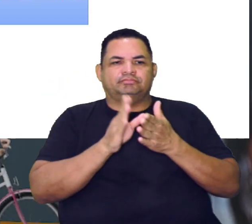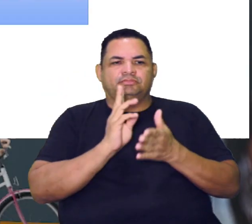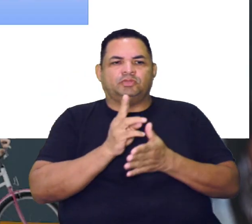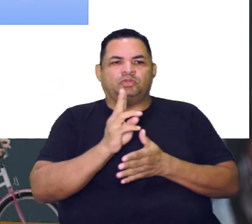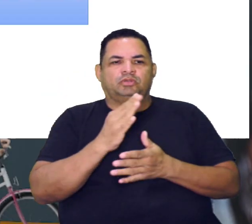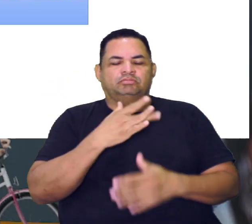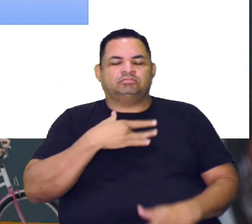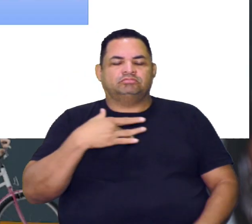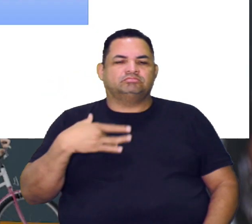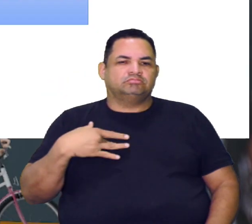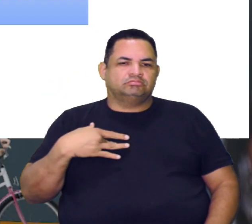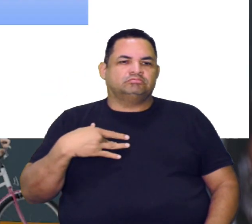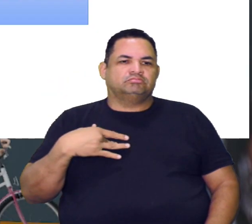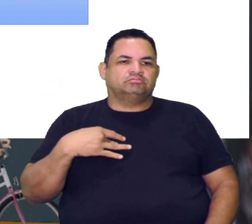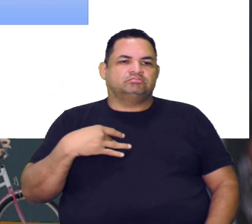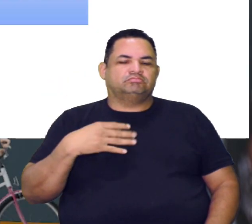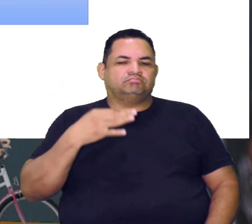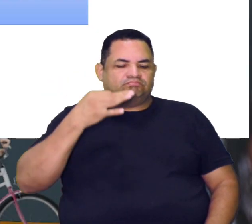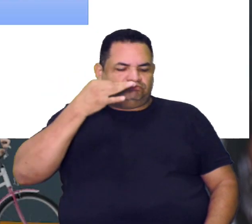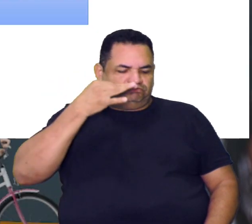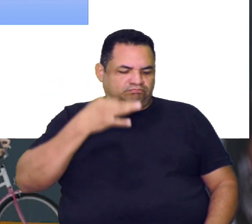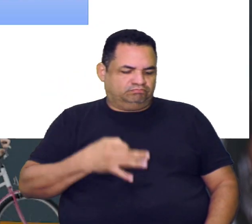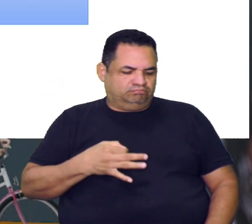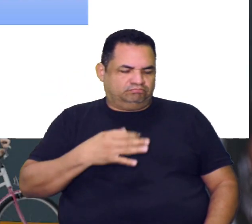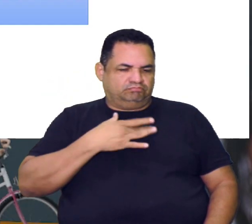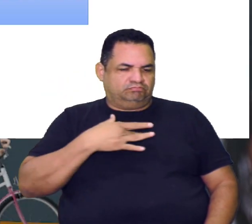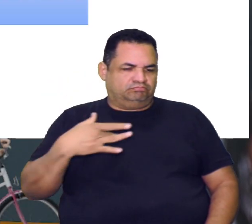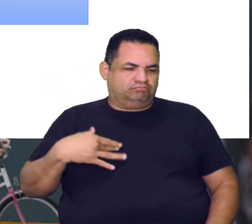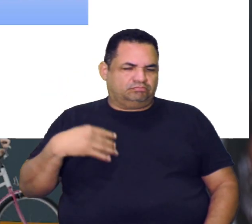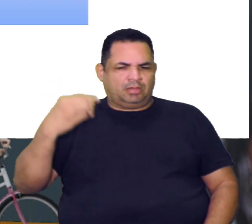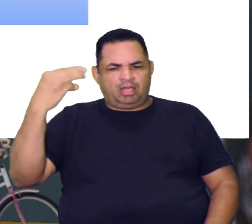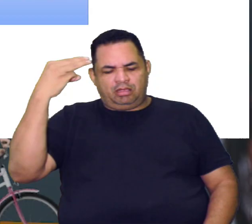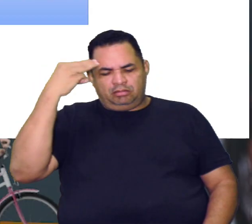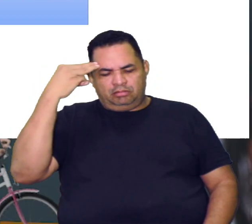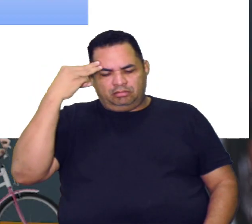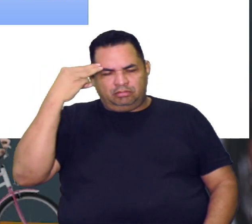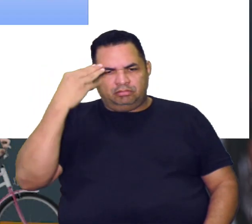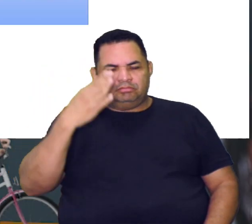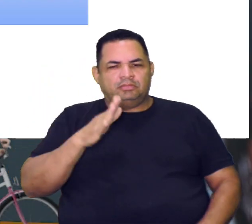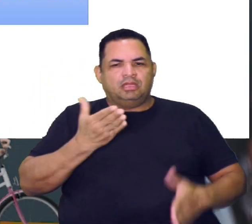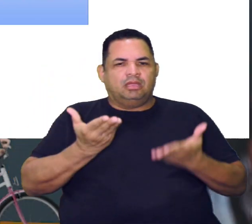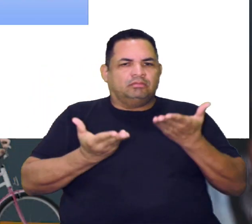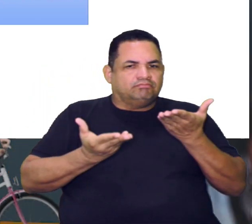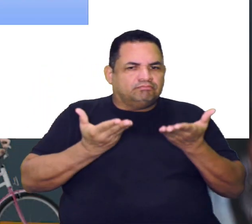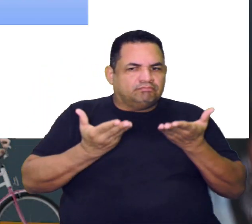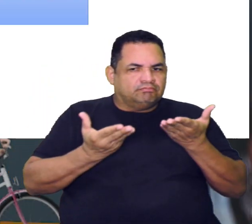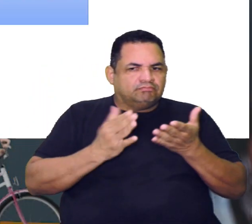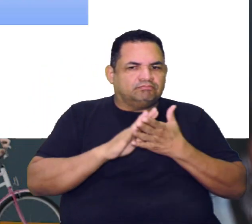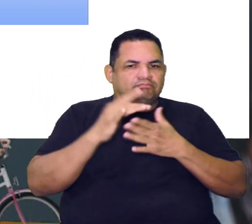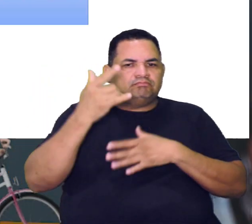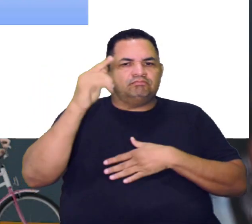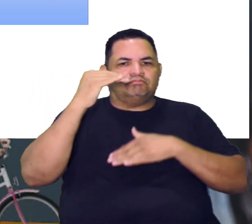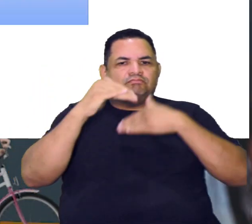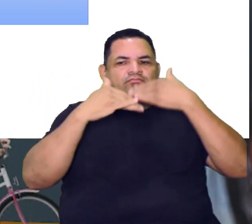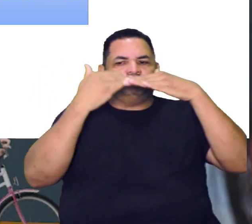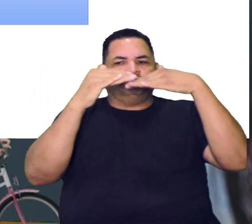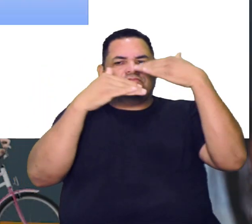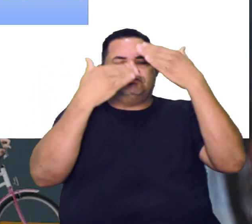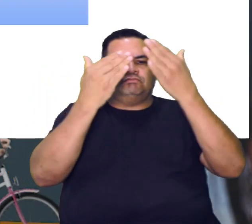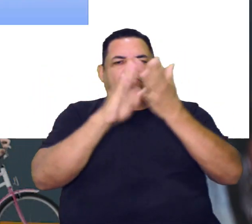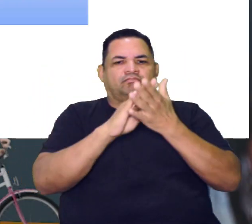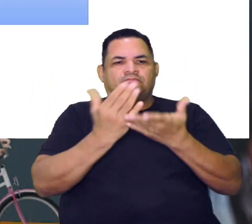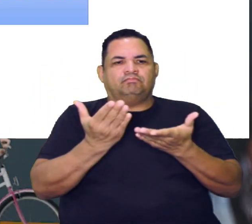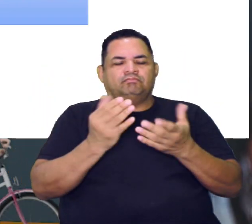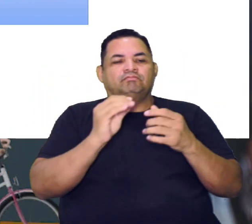minha saúde em dia, para manter a minha saúde física, a minha saúde mental mais equilibrada, para que eu consiga desenvolver as